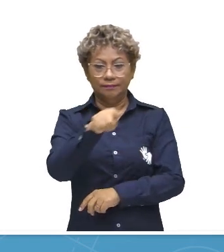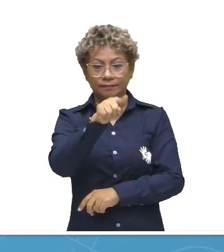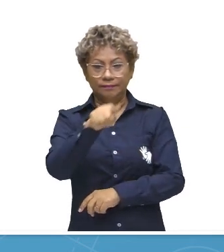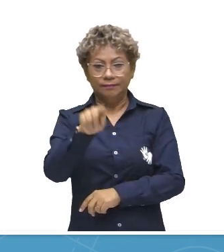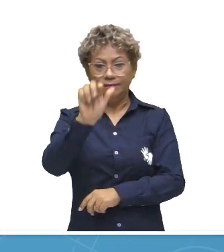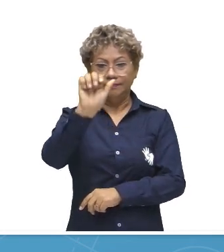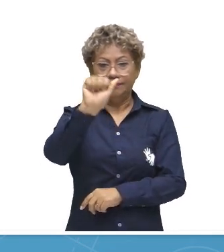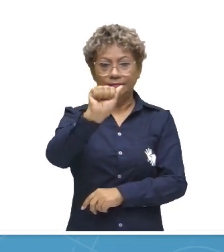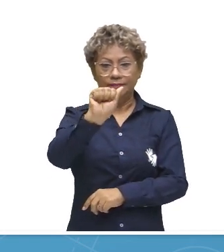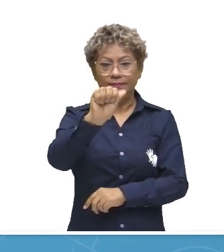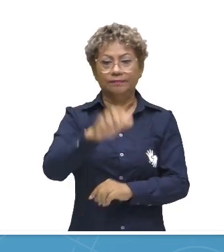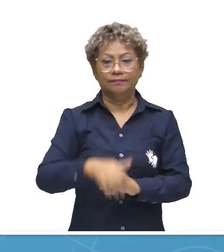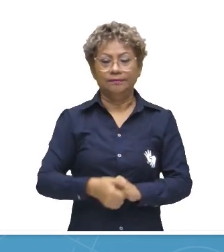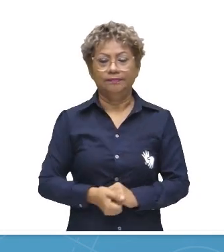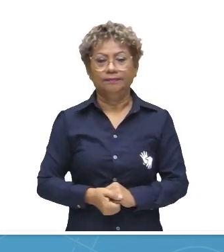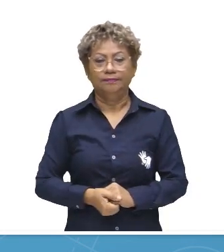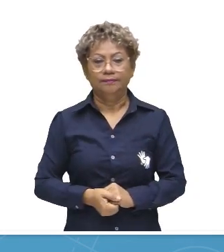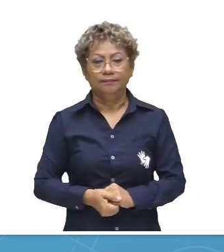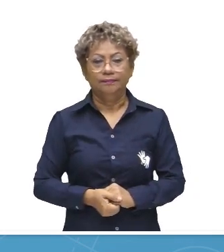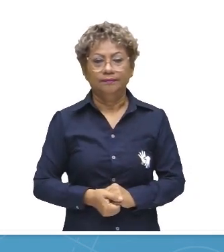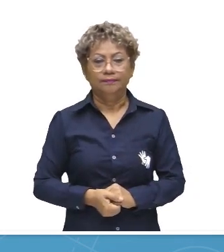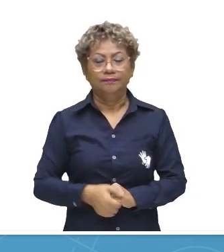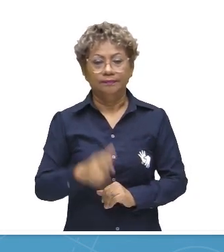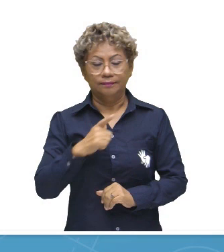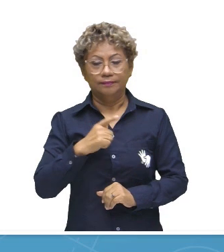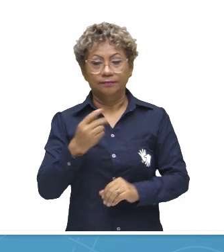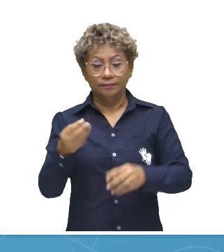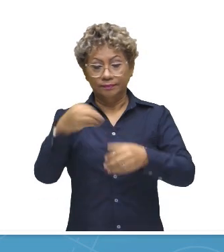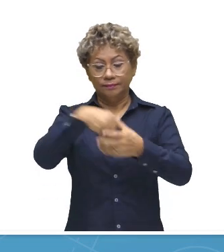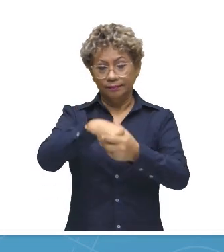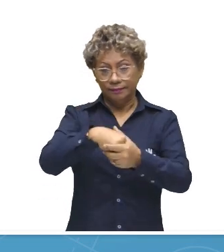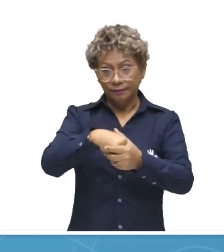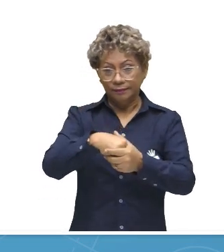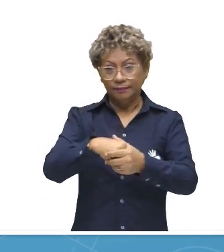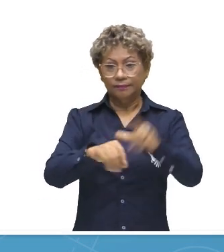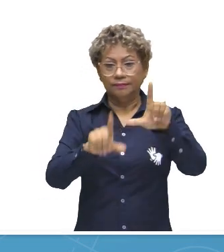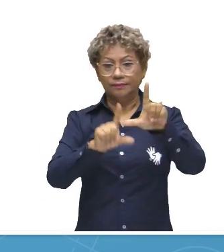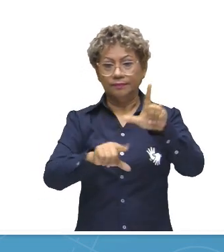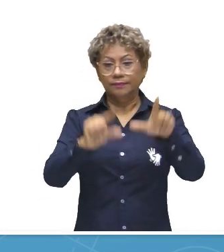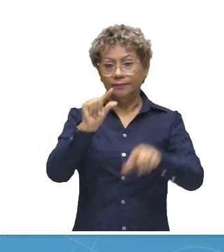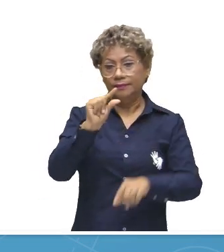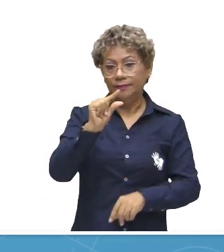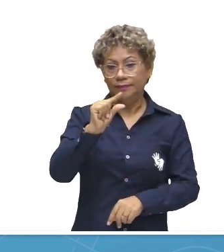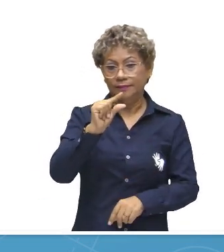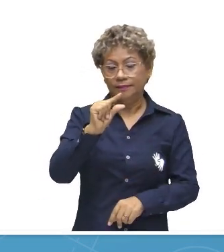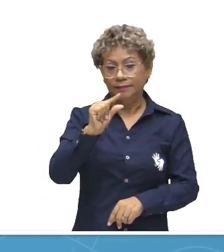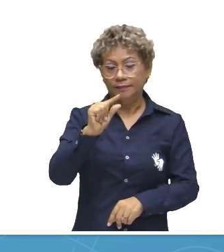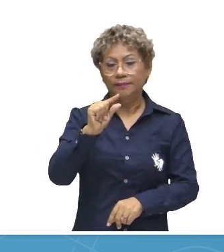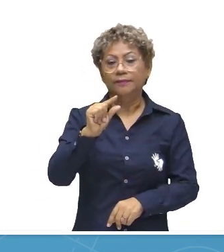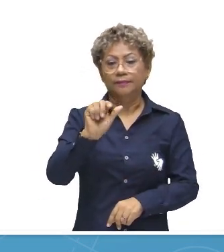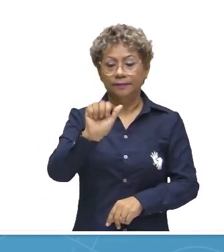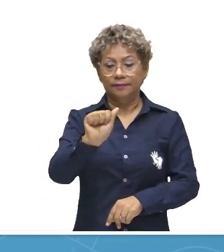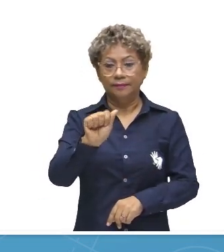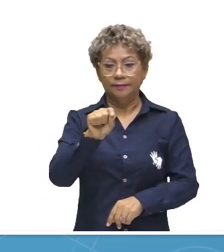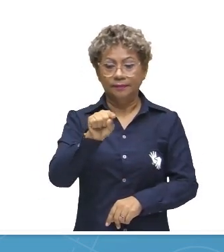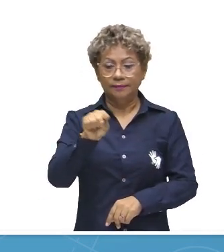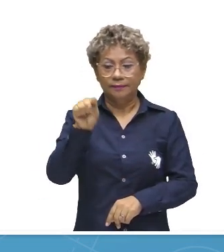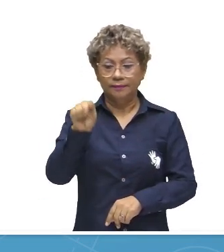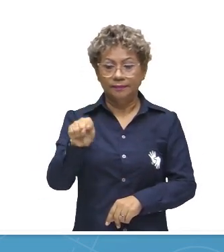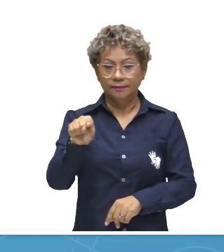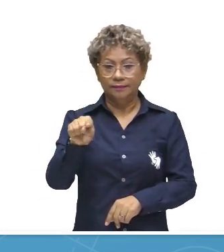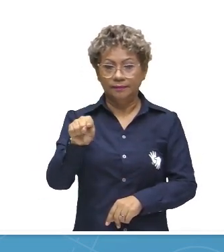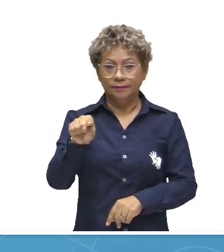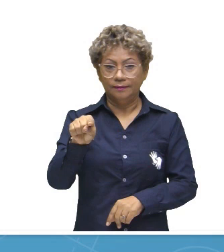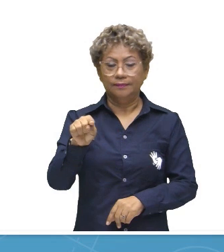E nós estamos representando aqui com uma letra minúscula, né, com acento circunflexo. Então, essa parte aqui, por dentro do polígono,